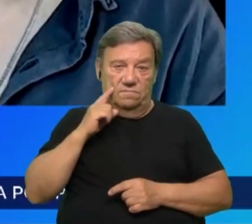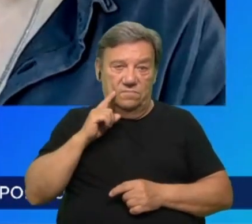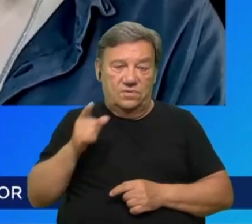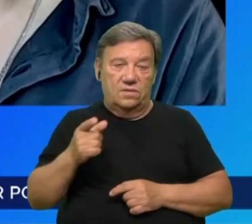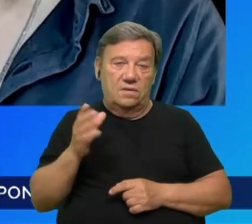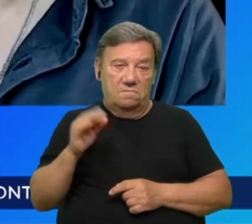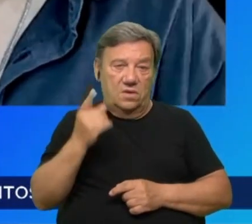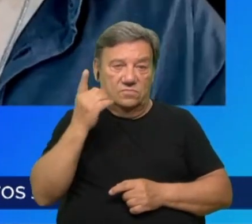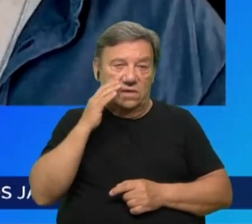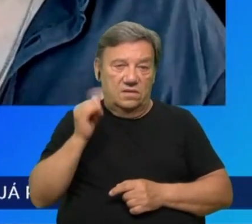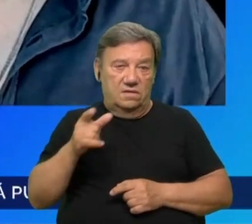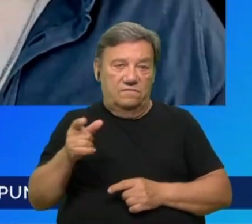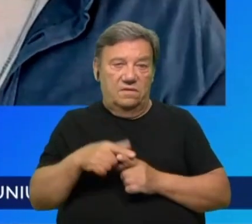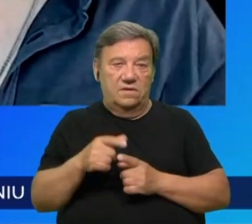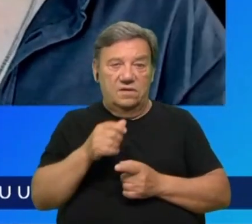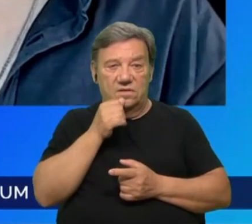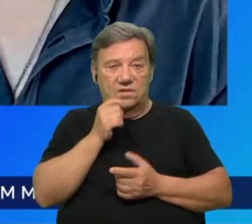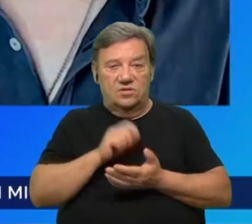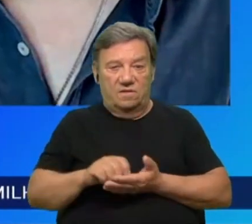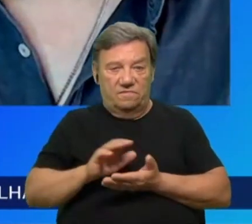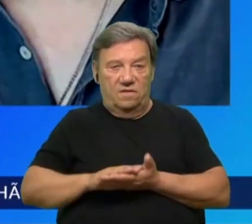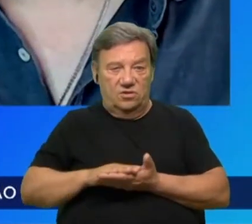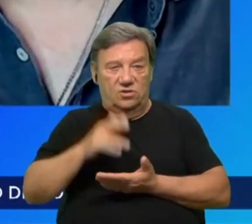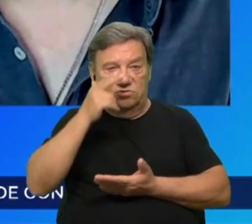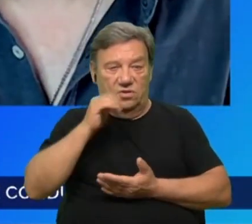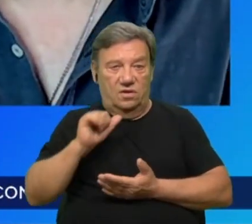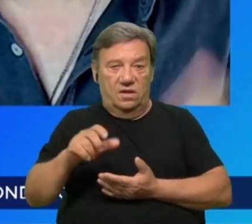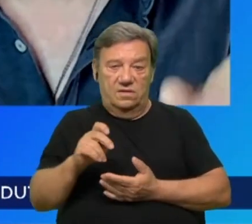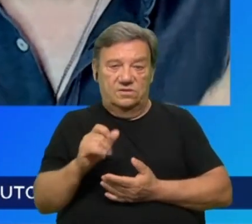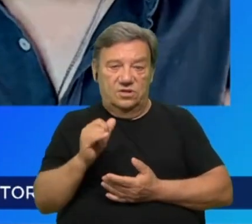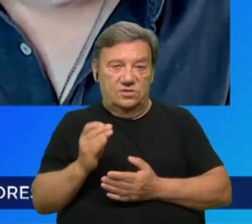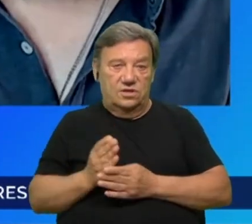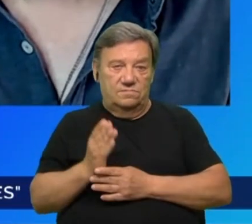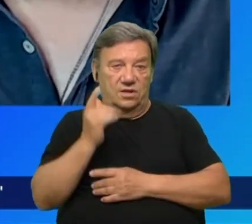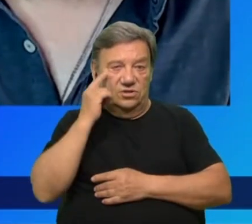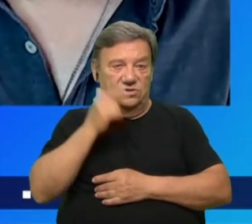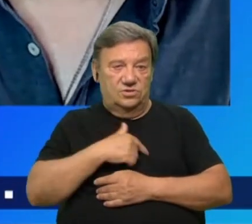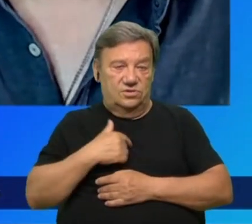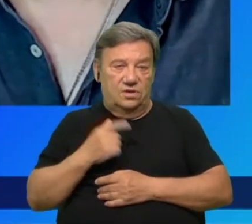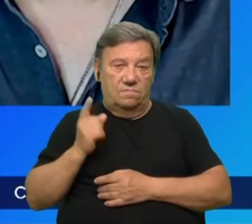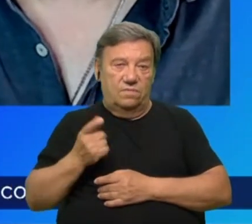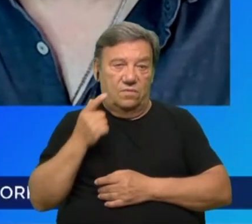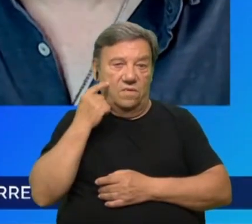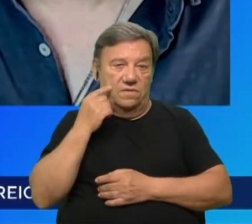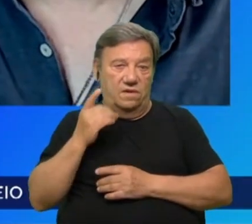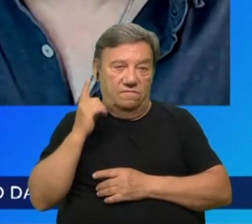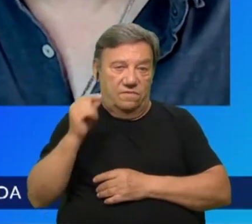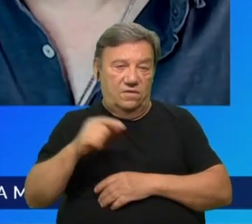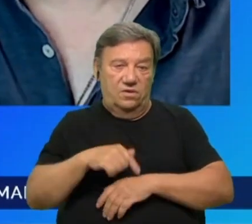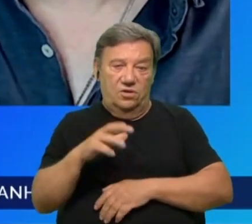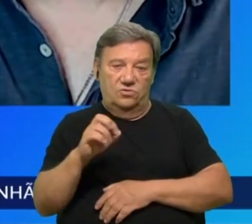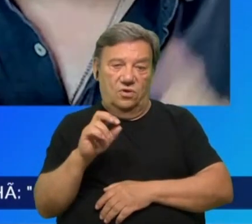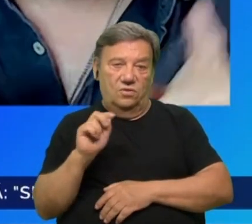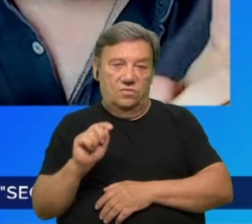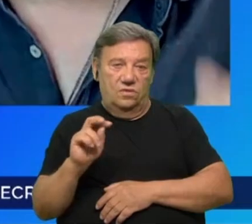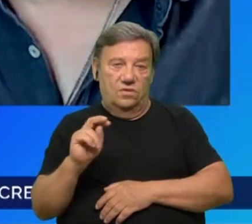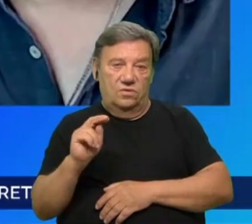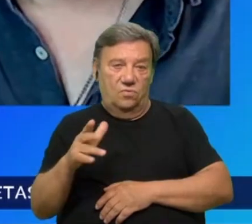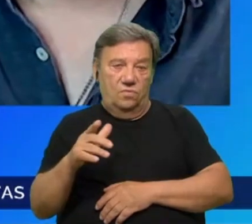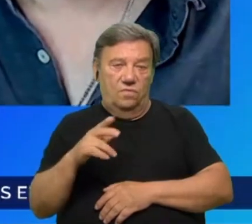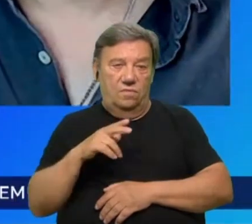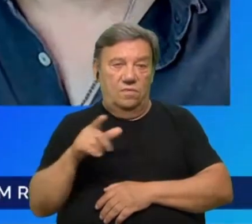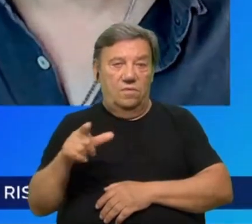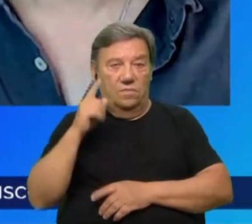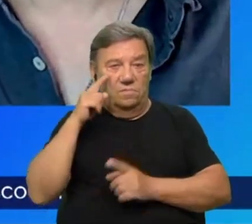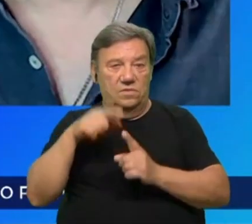mais uma tentativa de escrever a história pela Agência Espacial Chinesa. Partiu na quarta-feira, às 18h31, hora de Portugal Continental, a